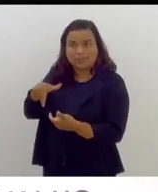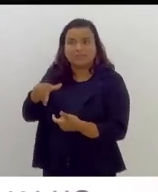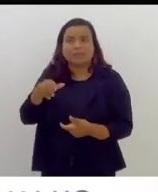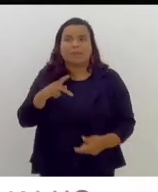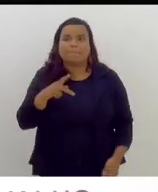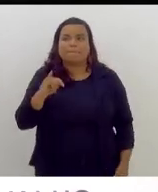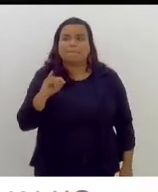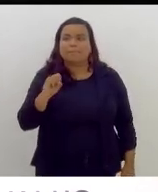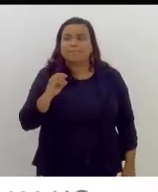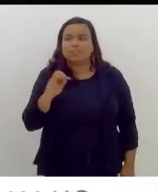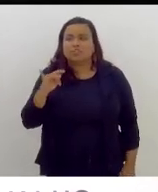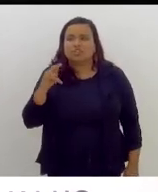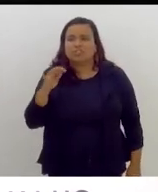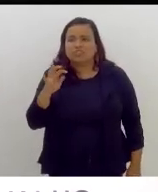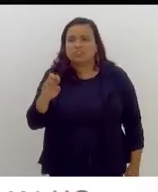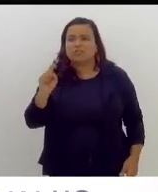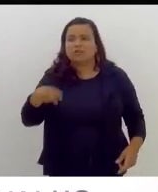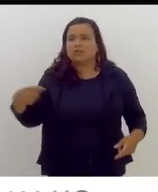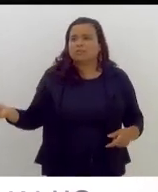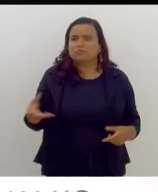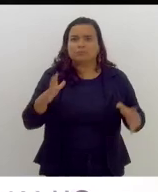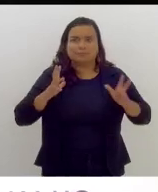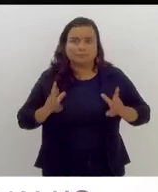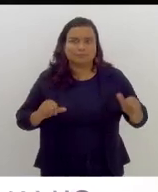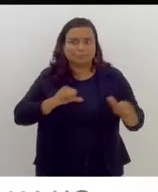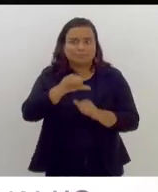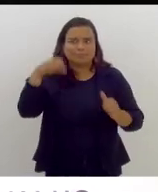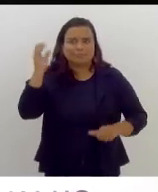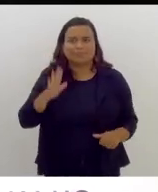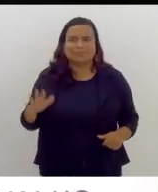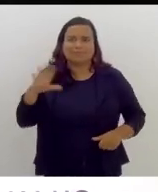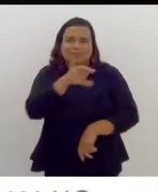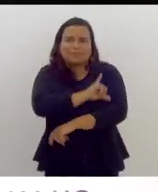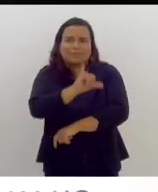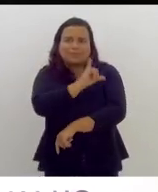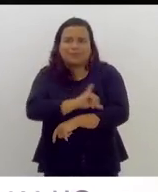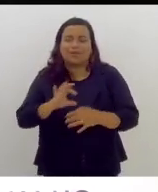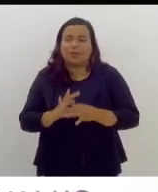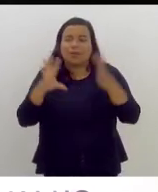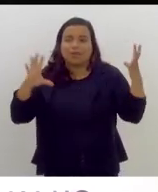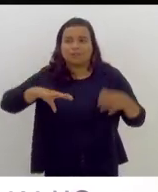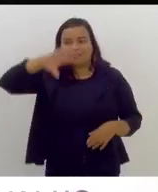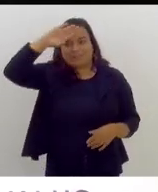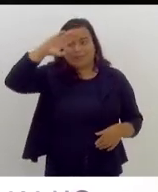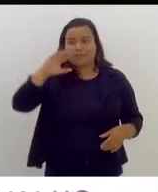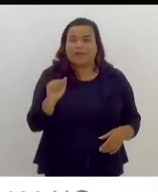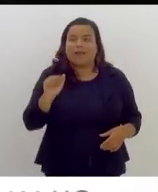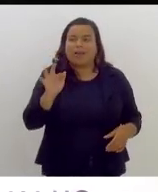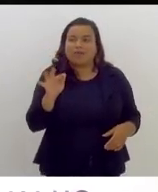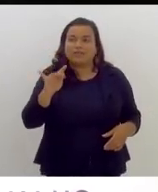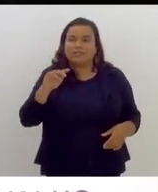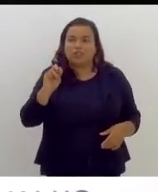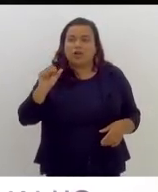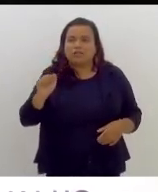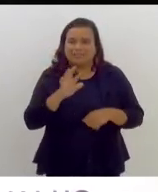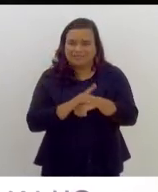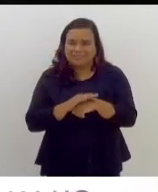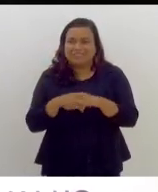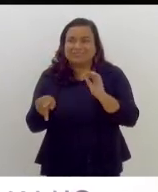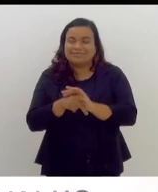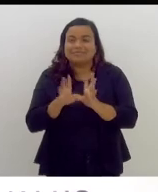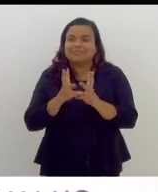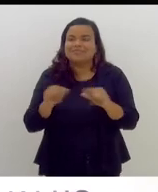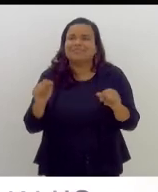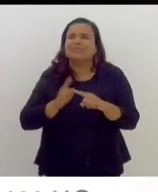dizendo novidade da situação sanitária de Brasil, é o Rio de Janeiro livre de febre aftosa. Porque eu